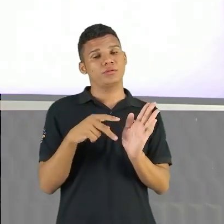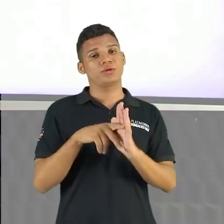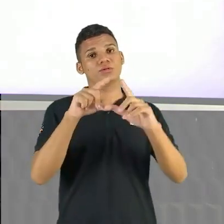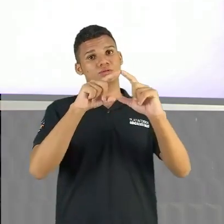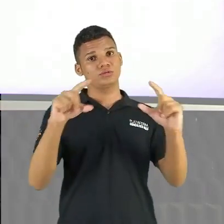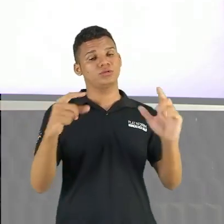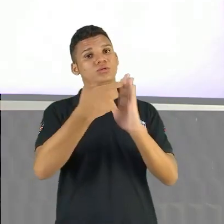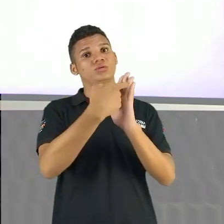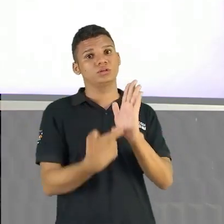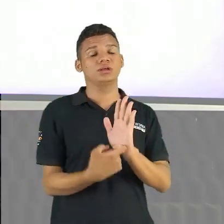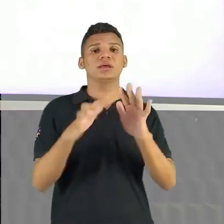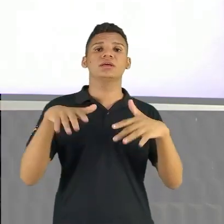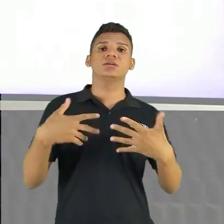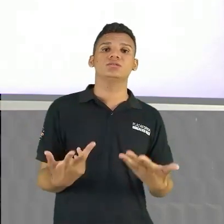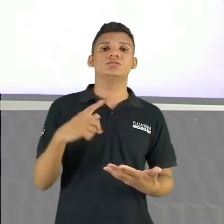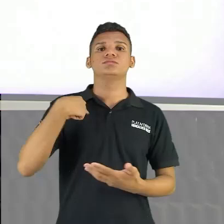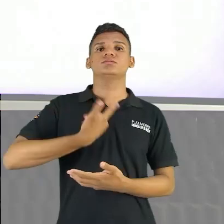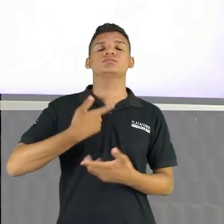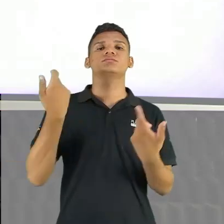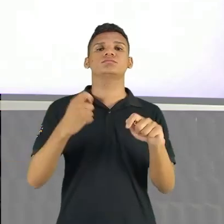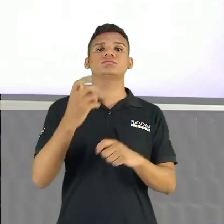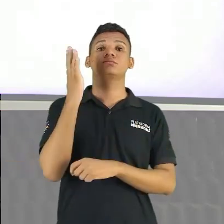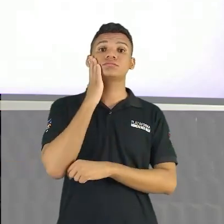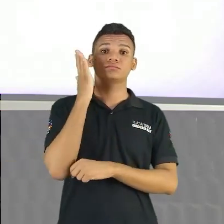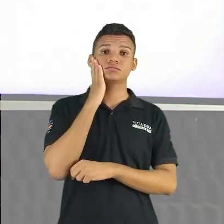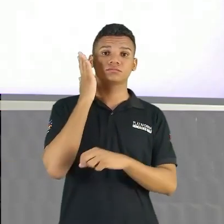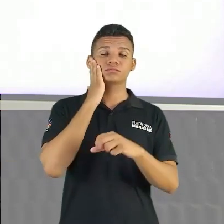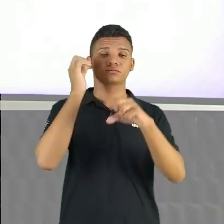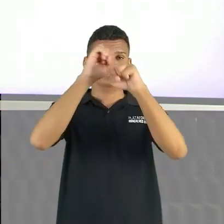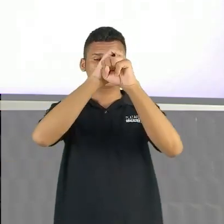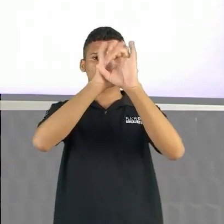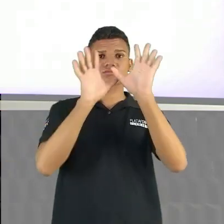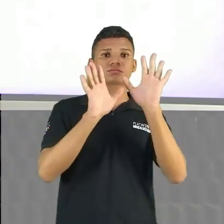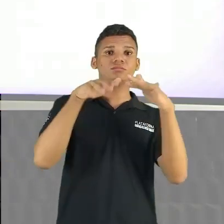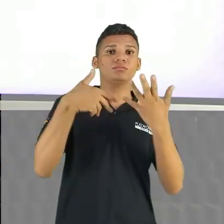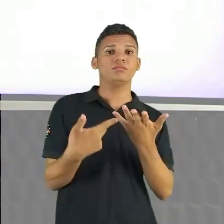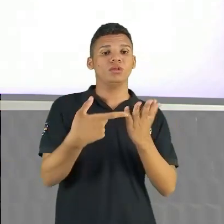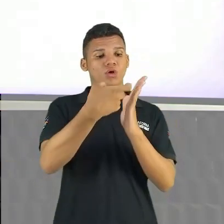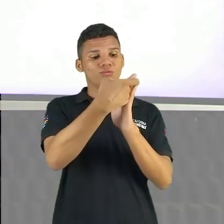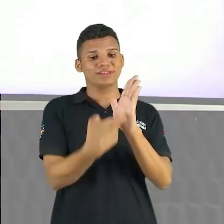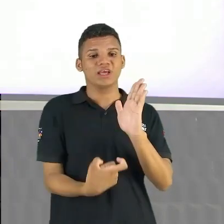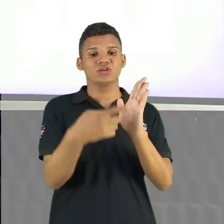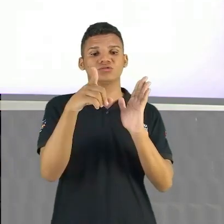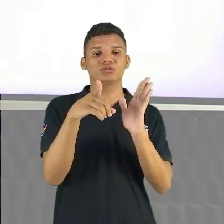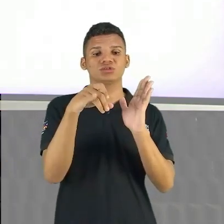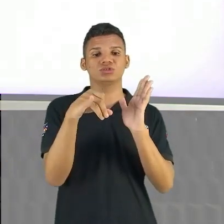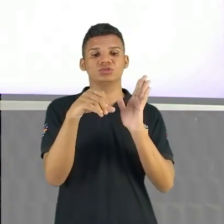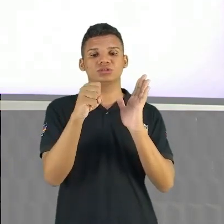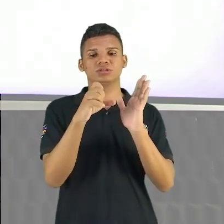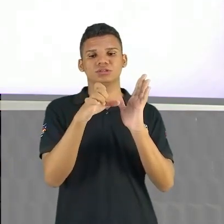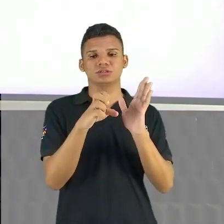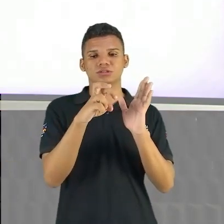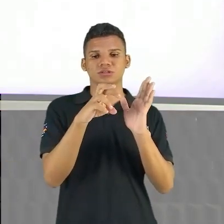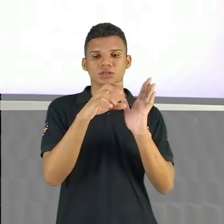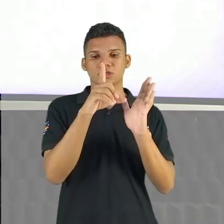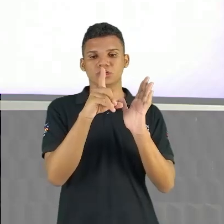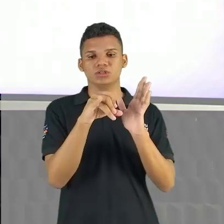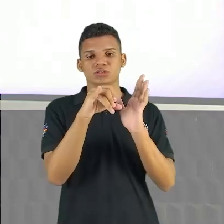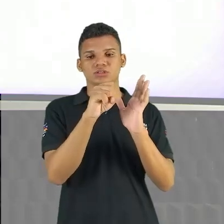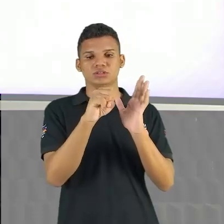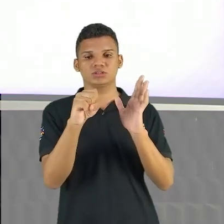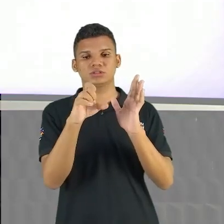então para isso a gente precisa entender que o texto dissertativo ele tem uma característica muito